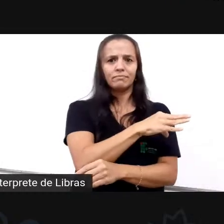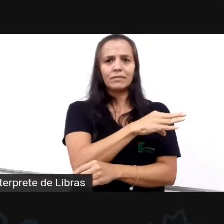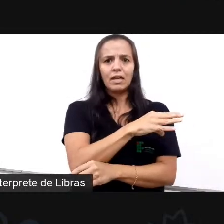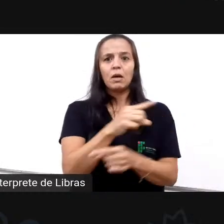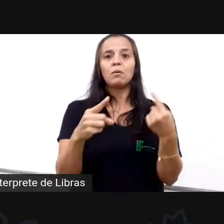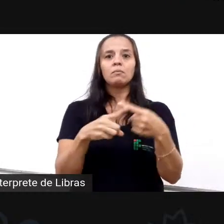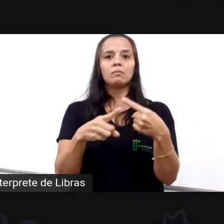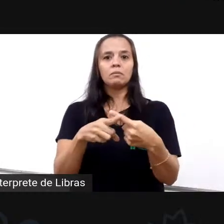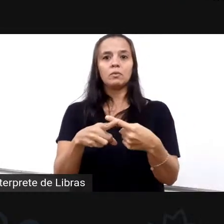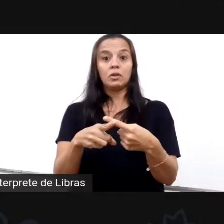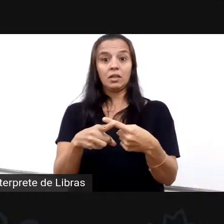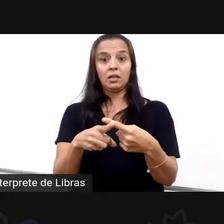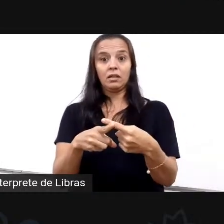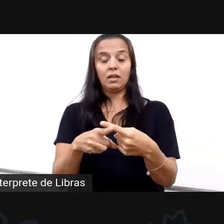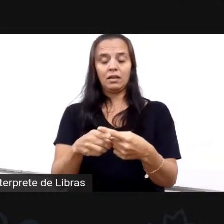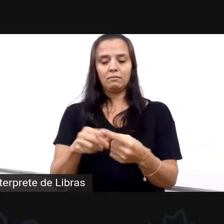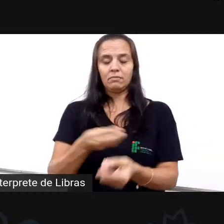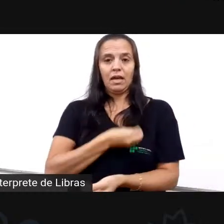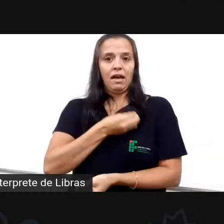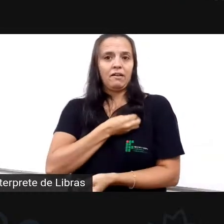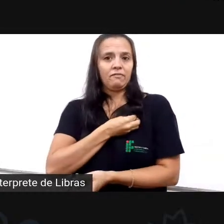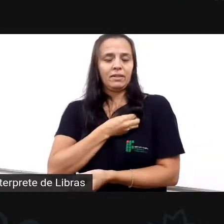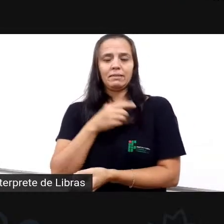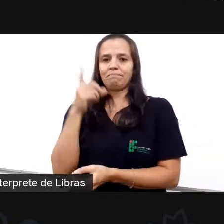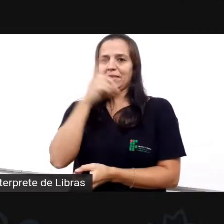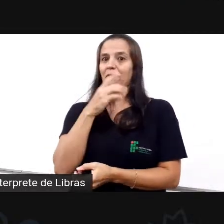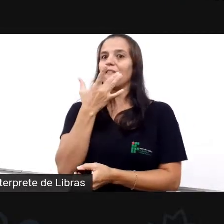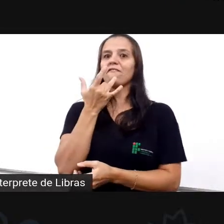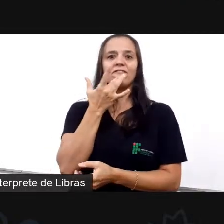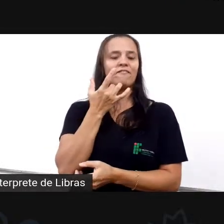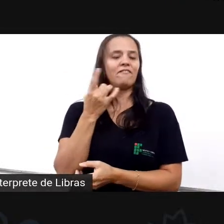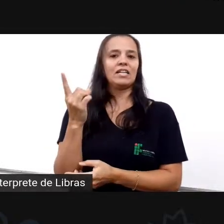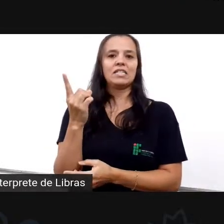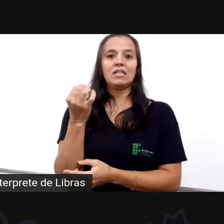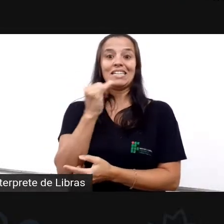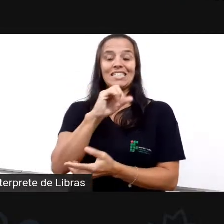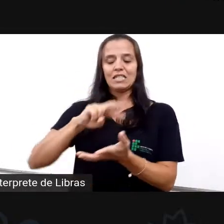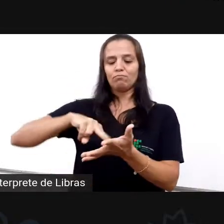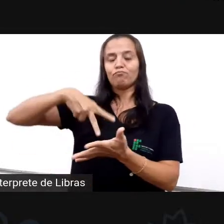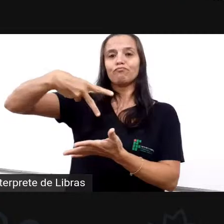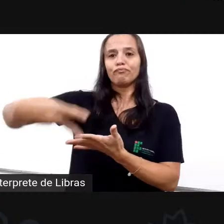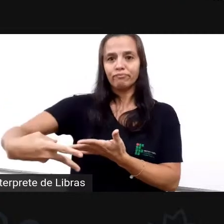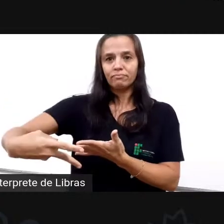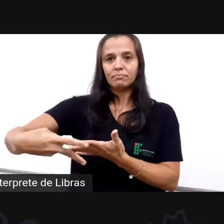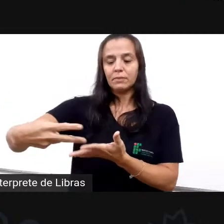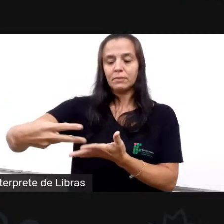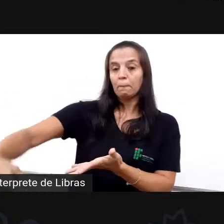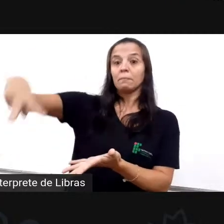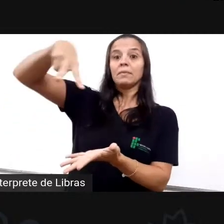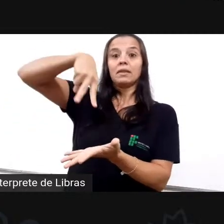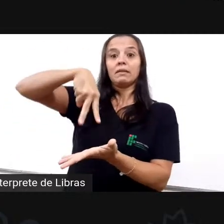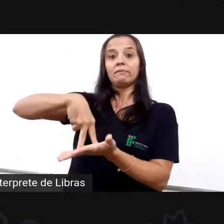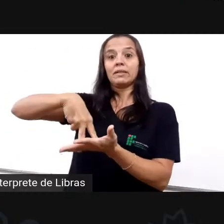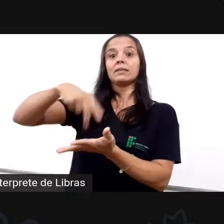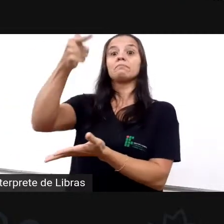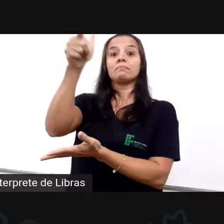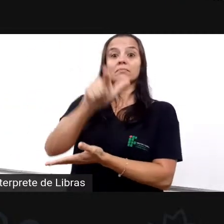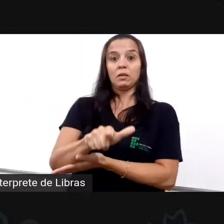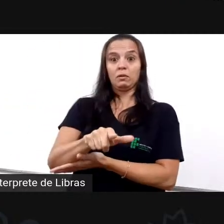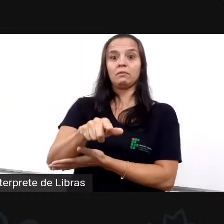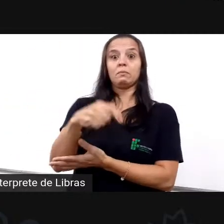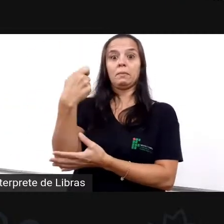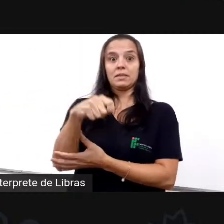Afinal, a vida não é fácil. Se cair, levante quantas vezes for